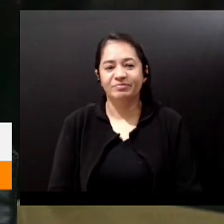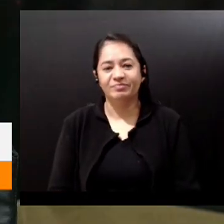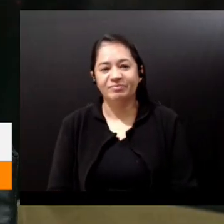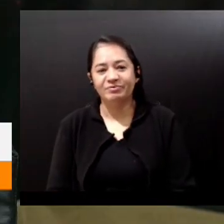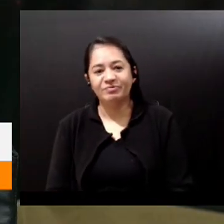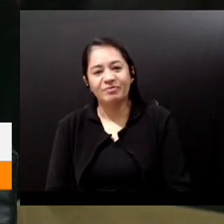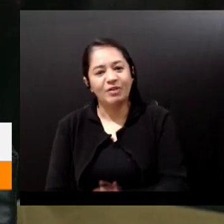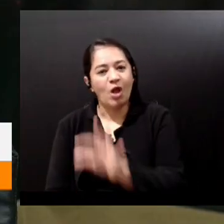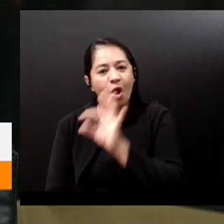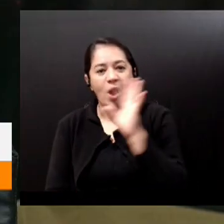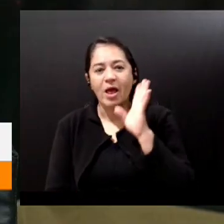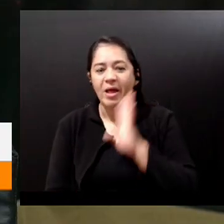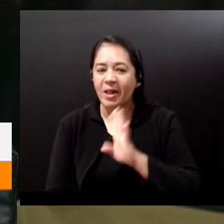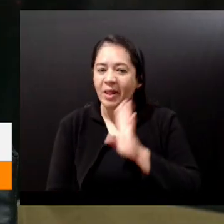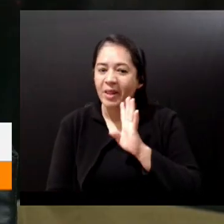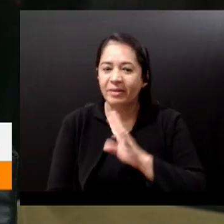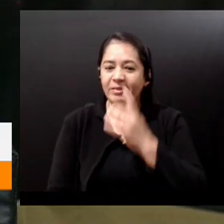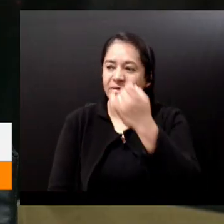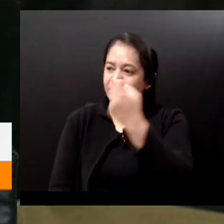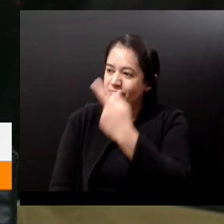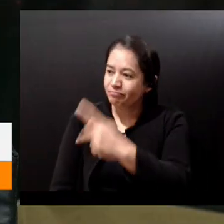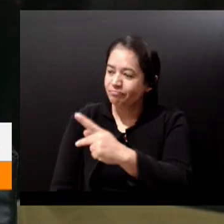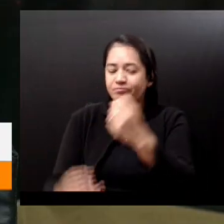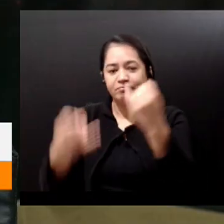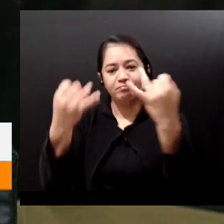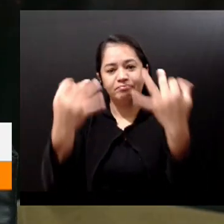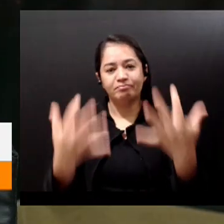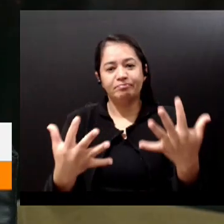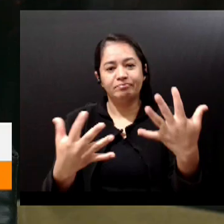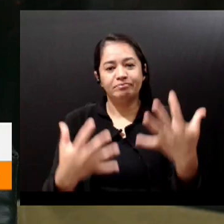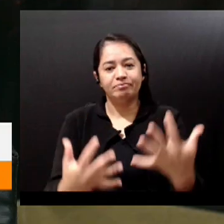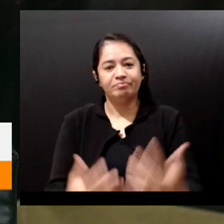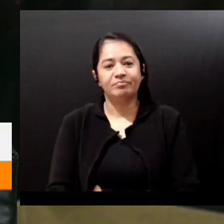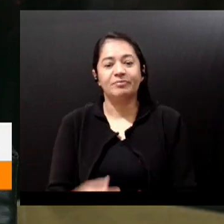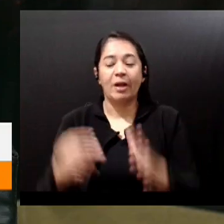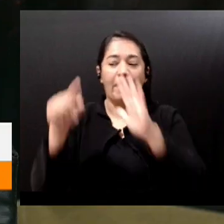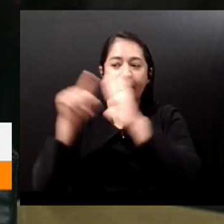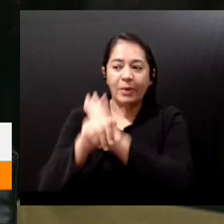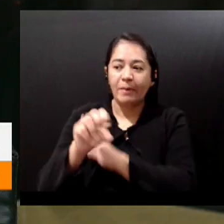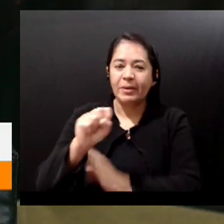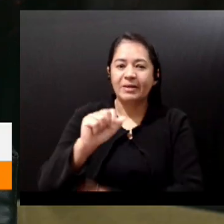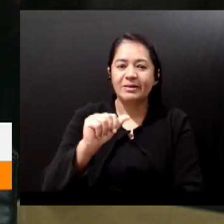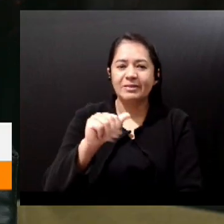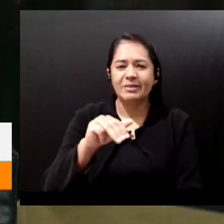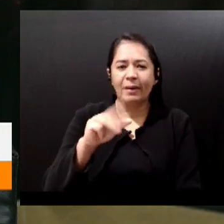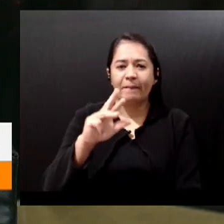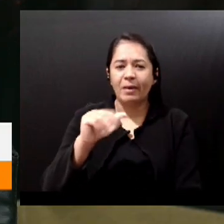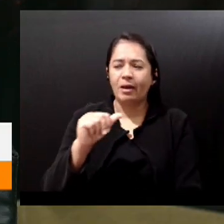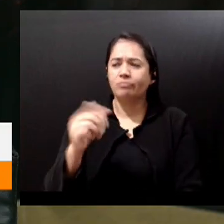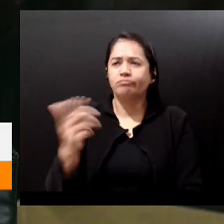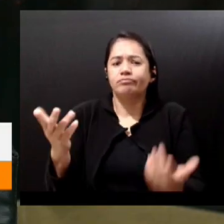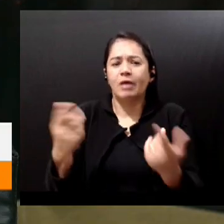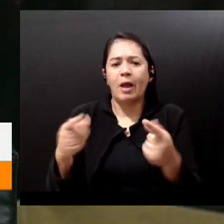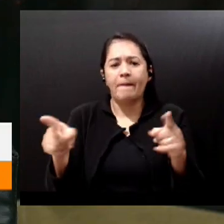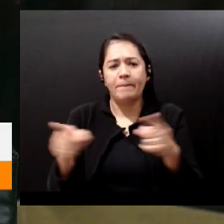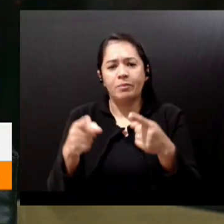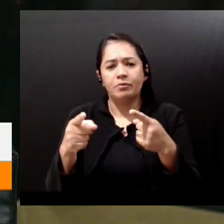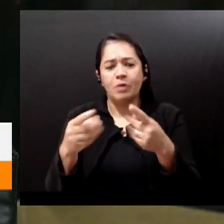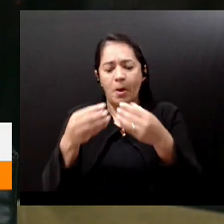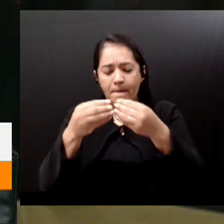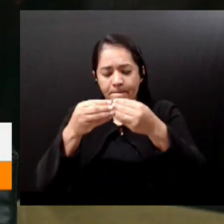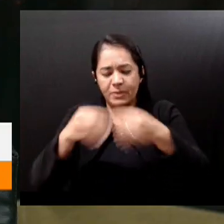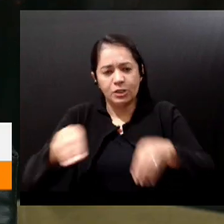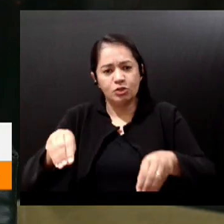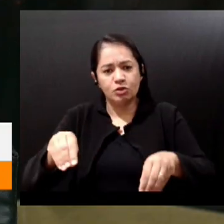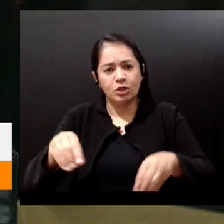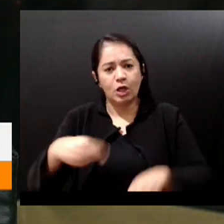sua colocação, sua pontuação. E aí, eu já pergunto para a Samara, a música, né, além de afetar o nosso foco, ela também comunica algo